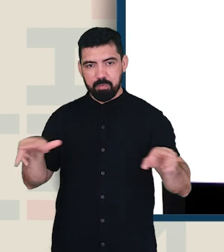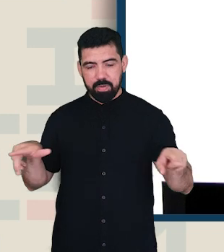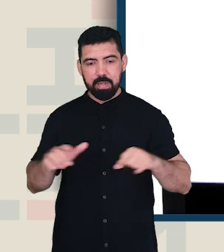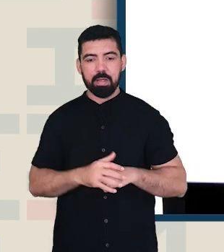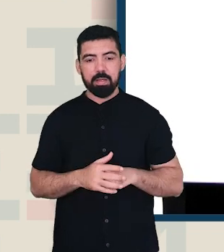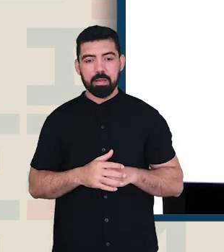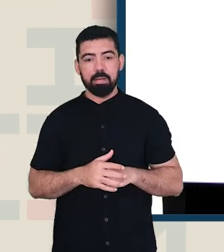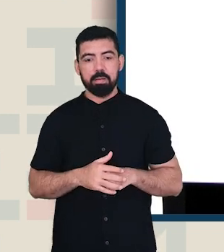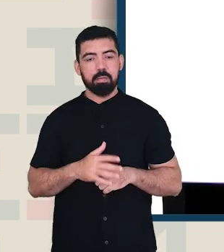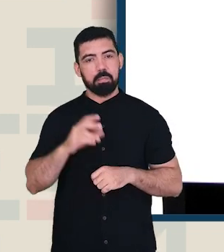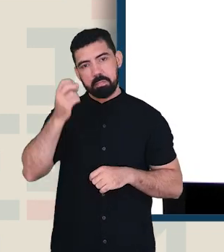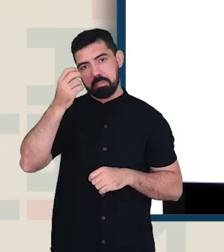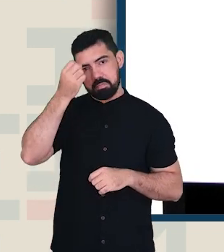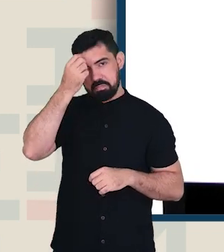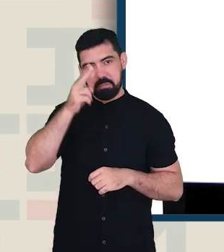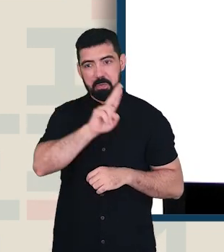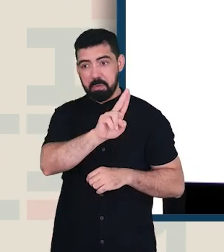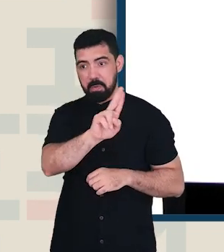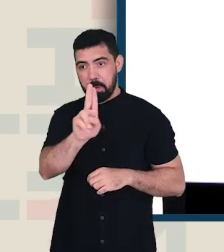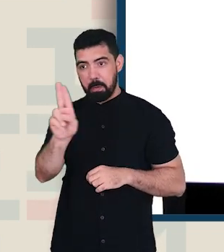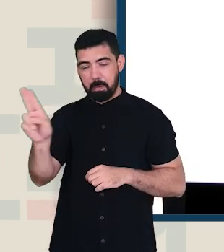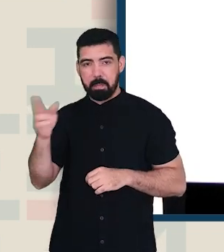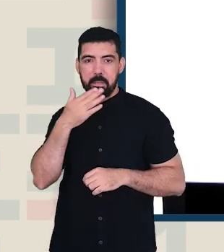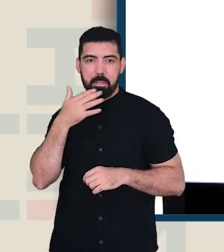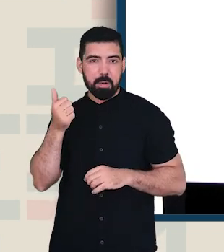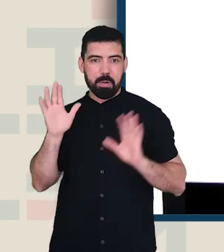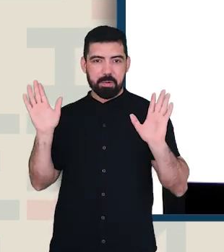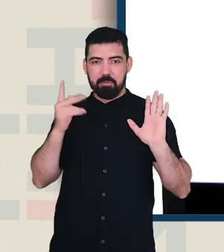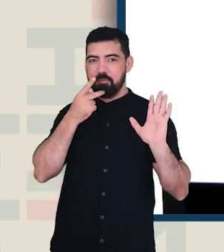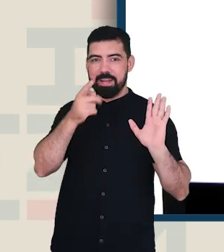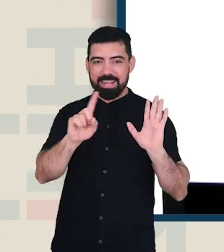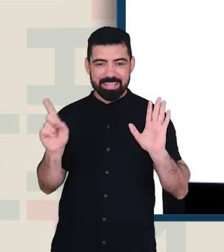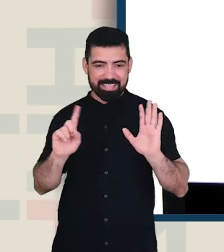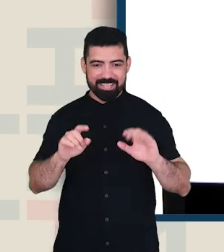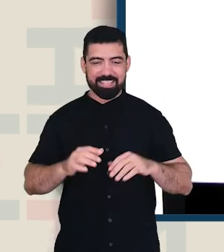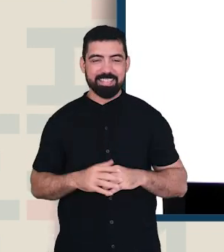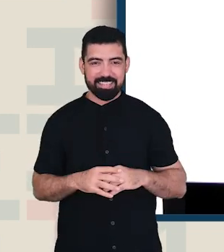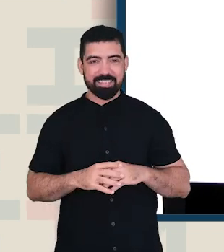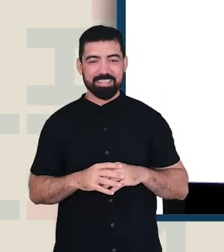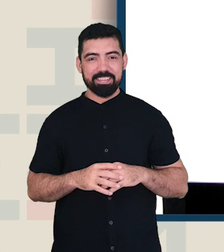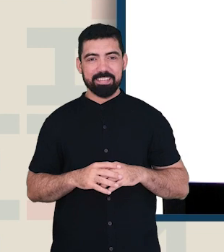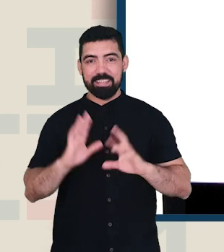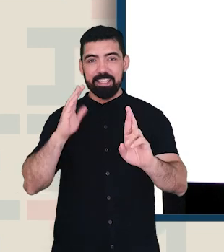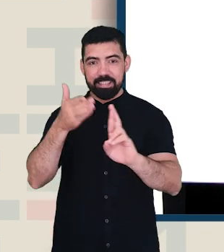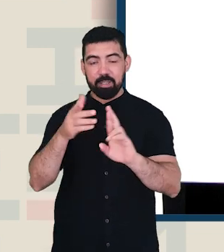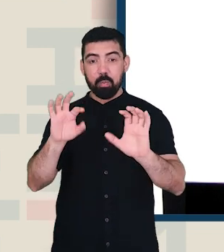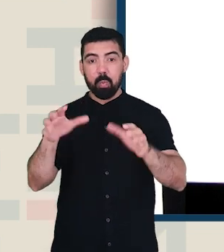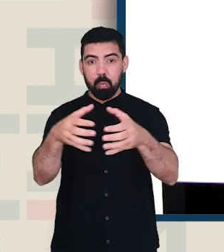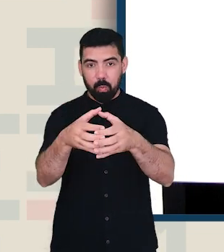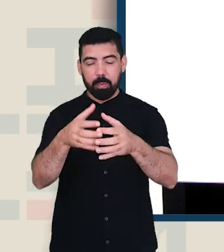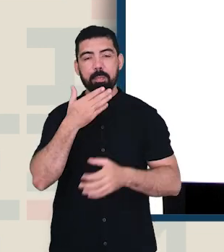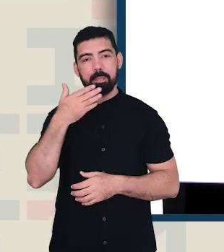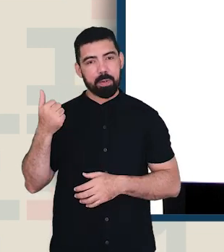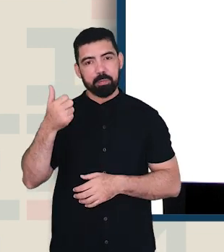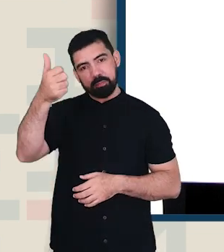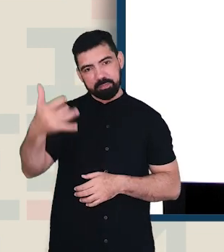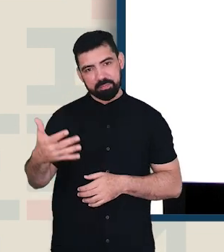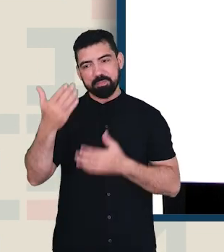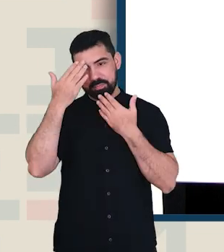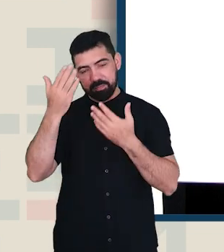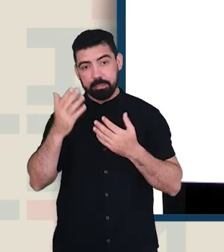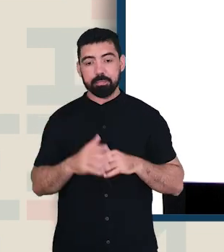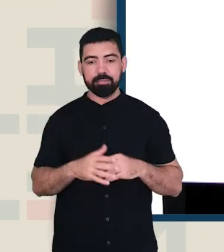Não me lembro o nome de todos, então melhor referir à equipe.